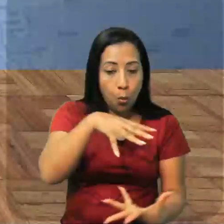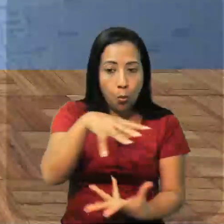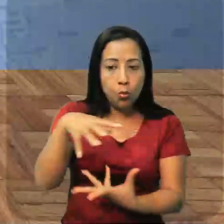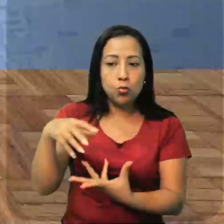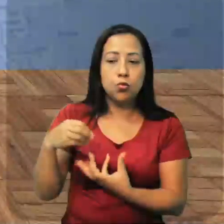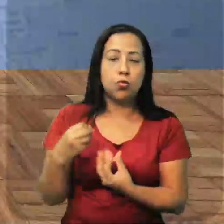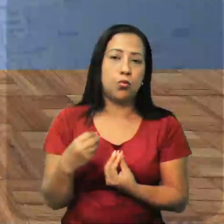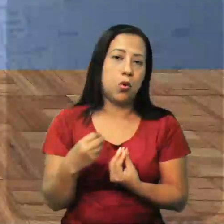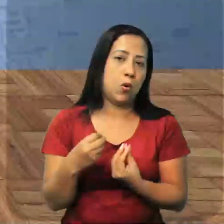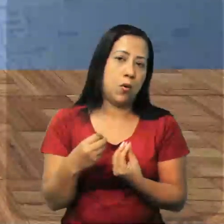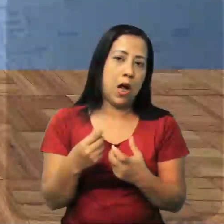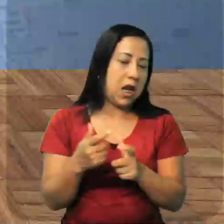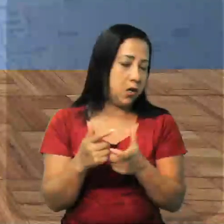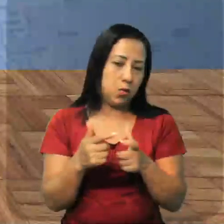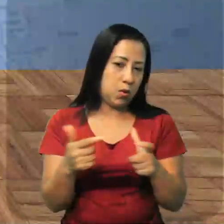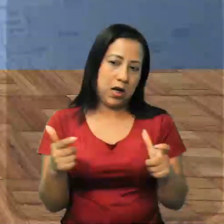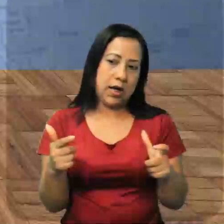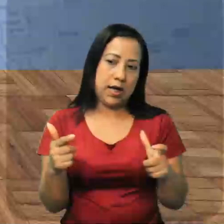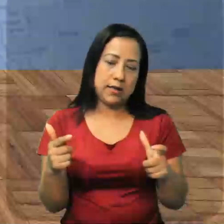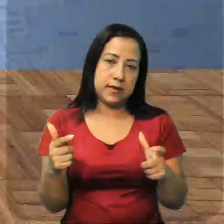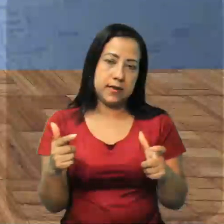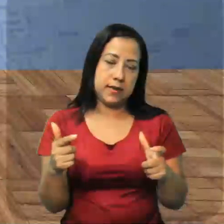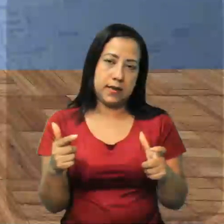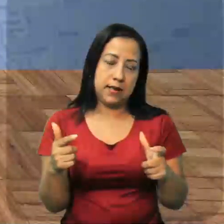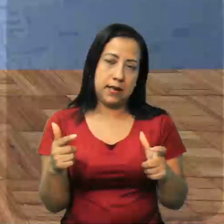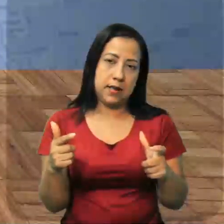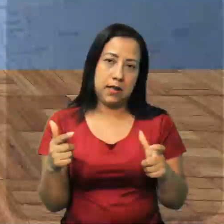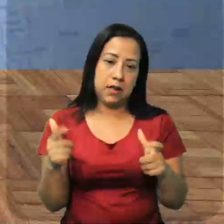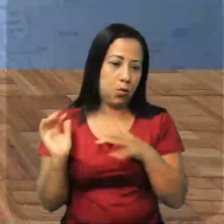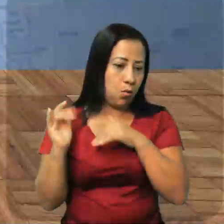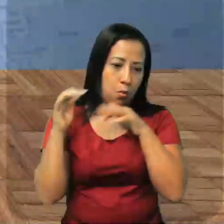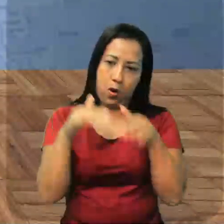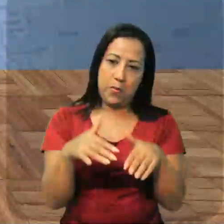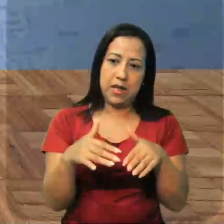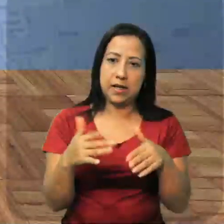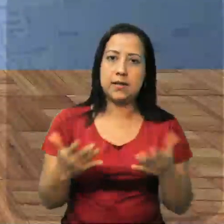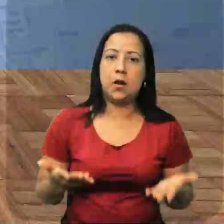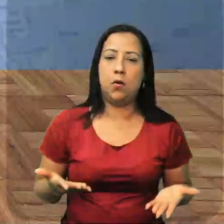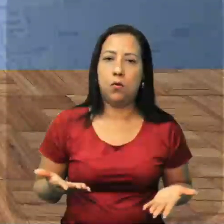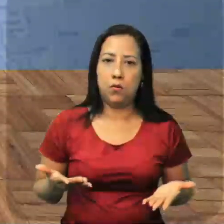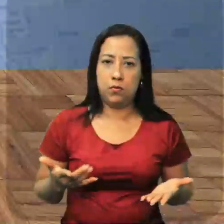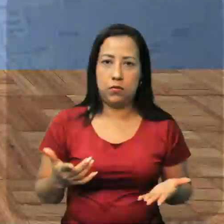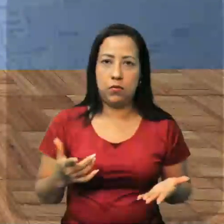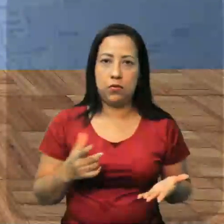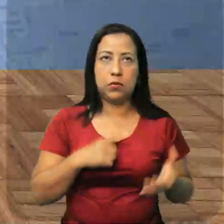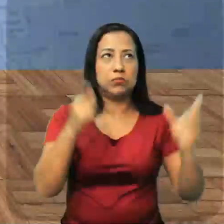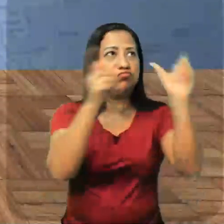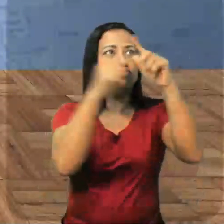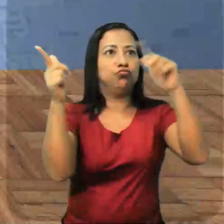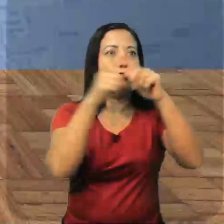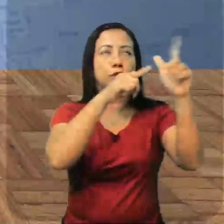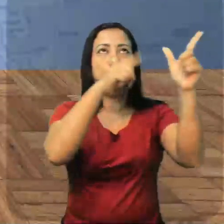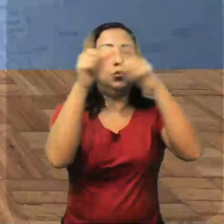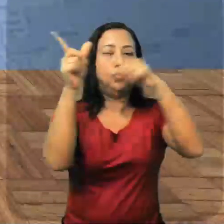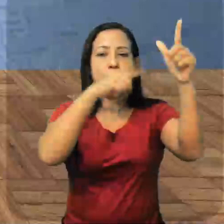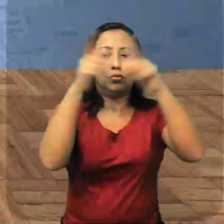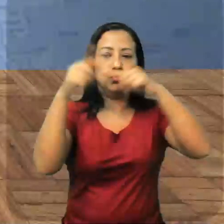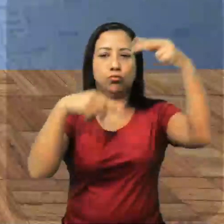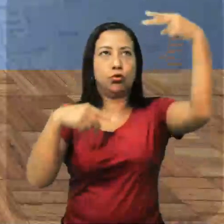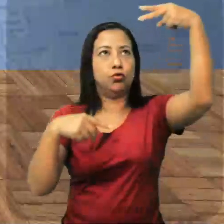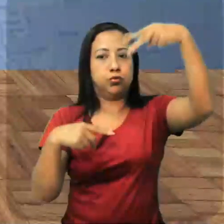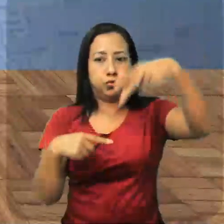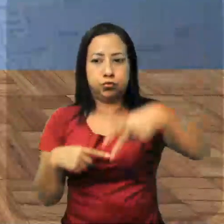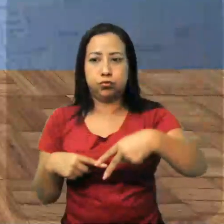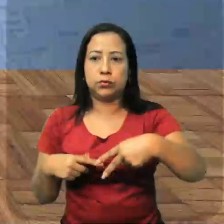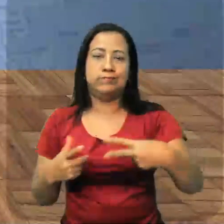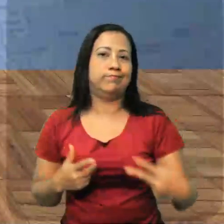Não cresce com a migração, porque não está chegando extraterrestre. Vocês conhecem alguém no seu lugar aí